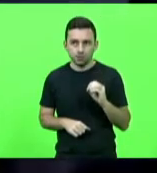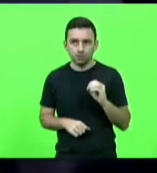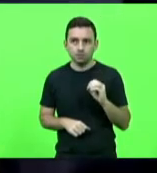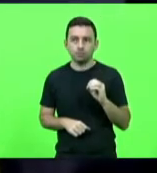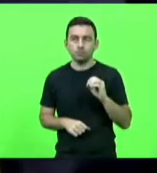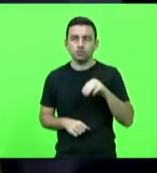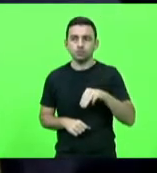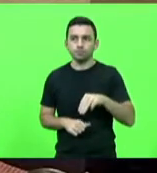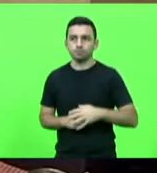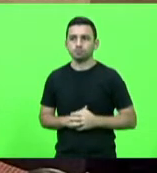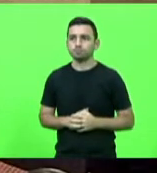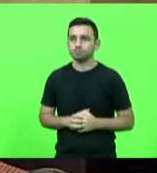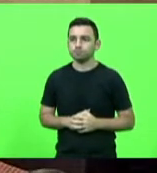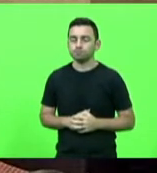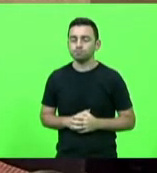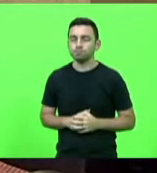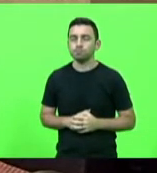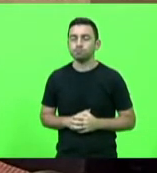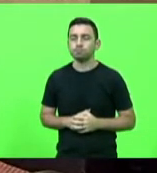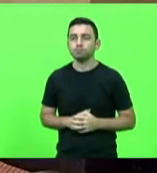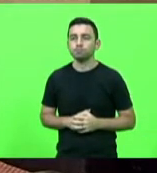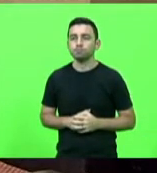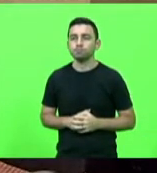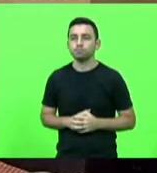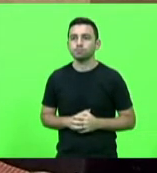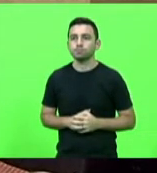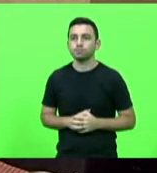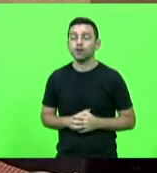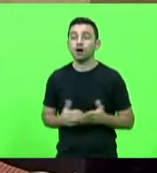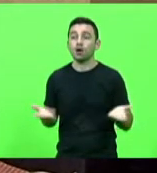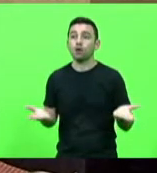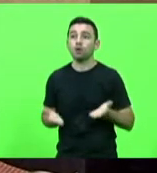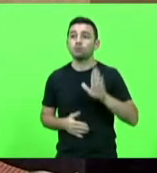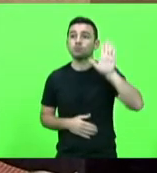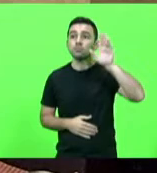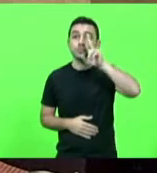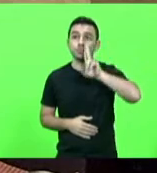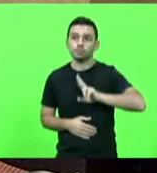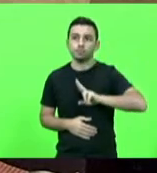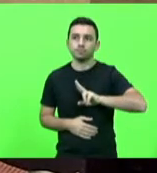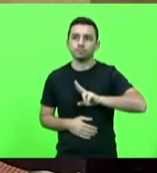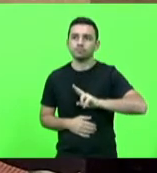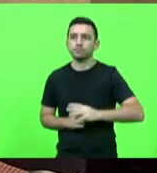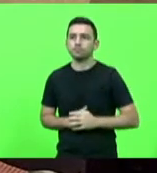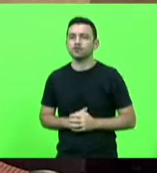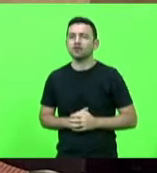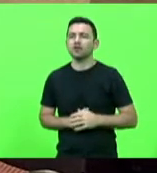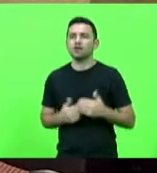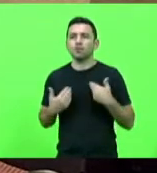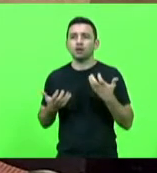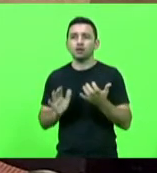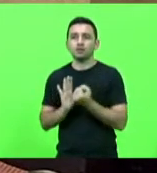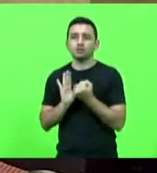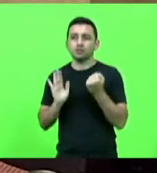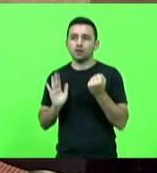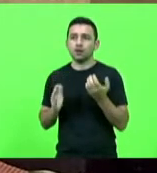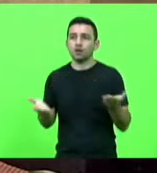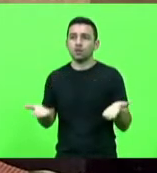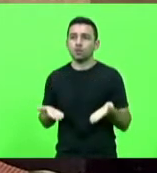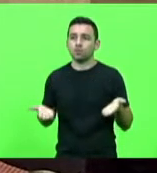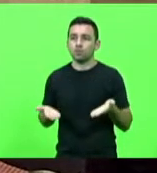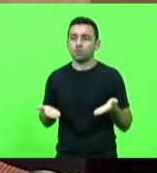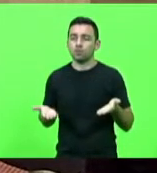16h43. Senhor presidente, pela ordem. Pela ordem, deputado Ivan Nats. Senhor, eu gostaria de registrar hoje